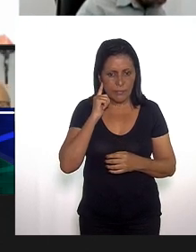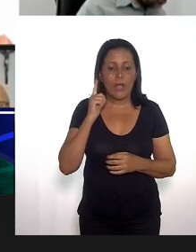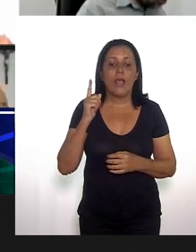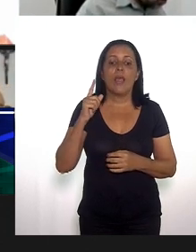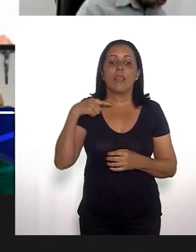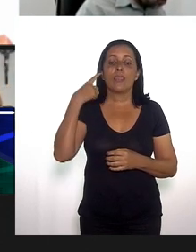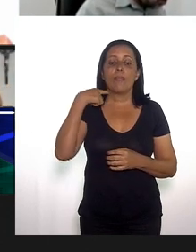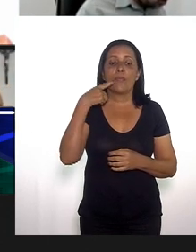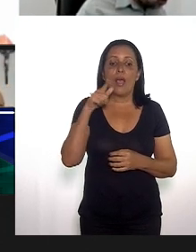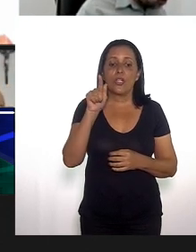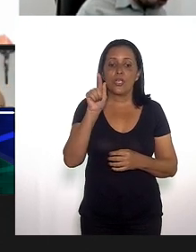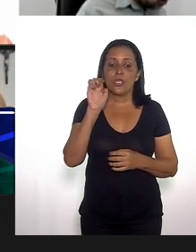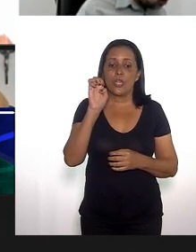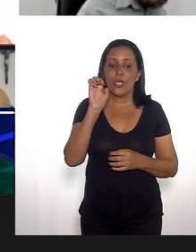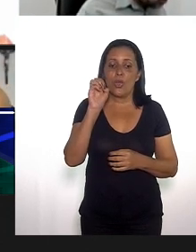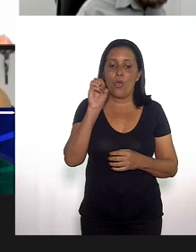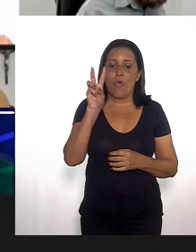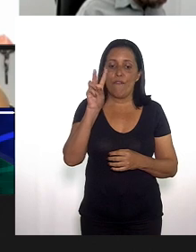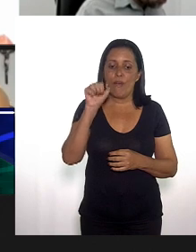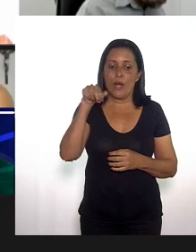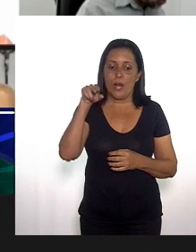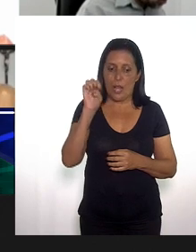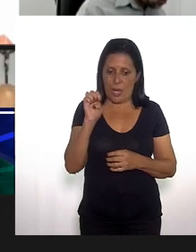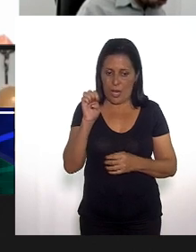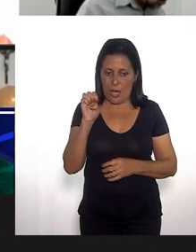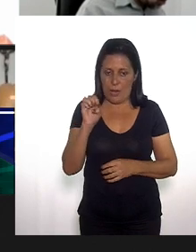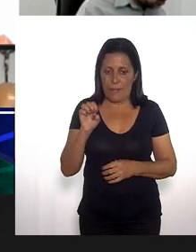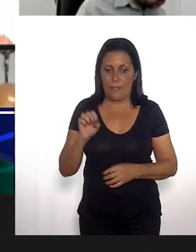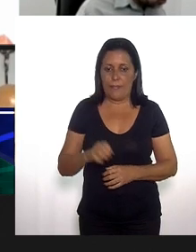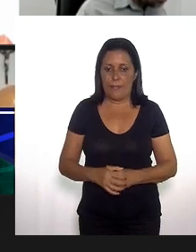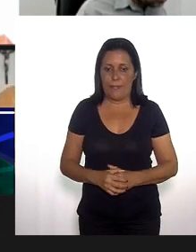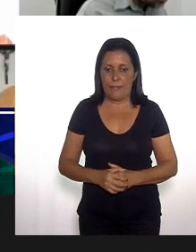Deputado Giovanni Ratinho.